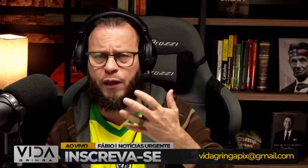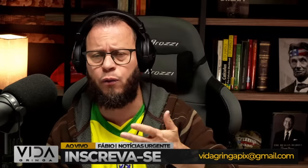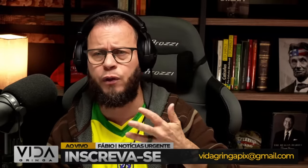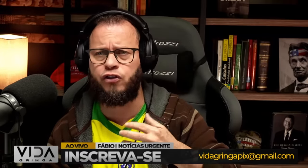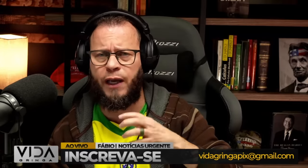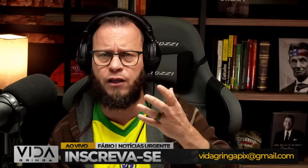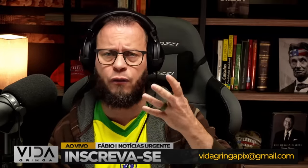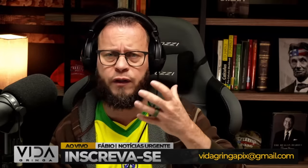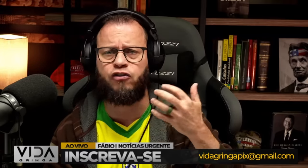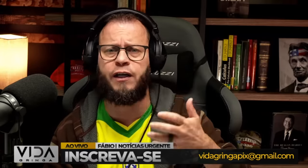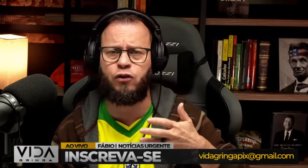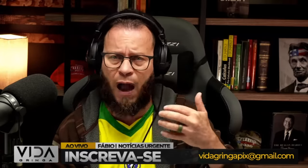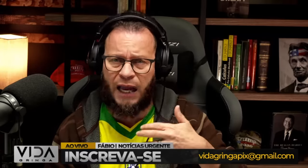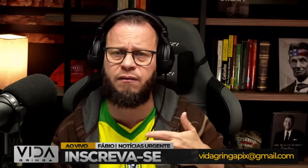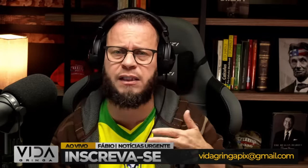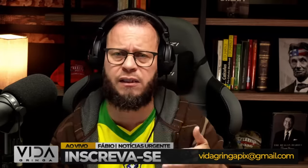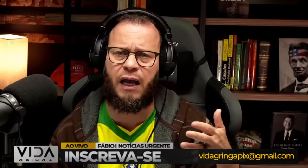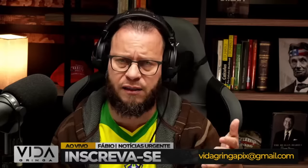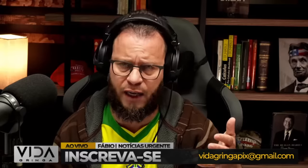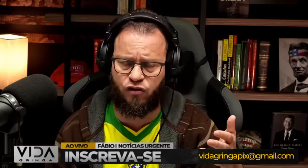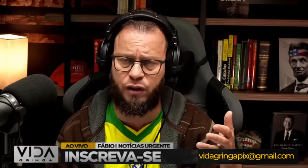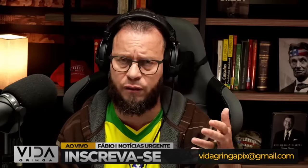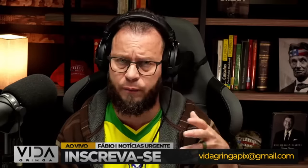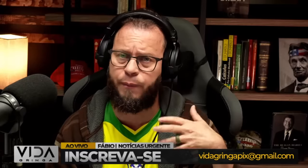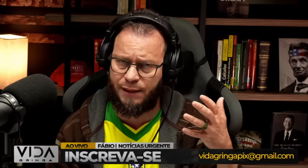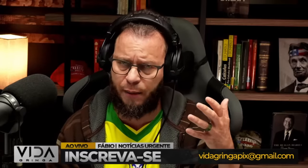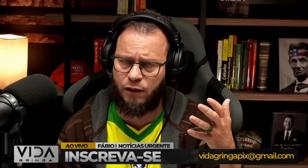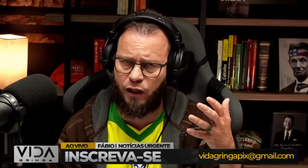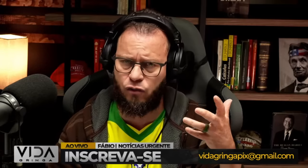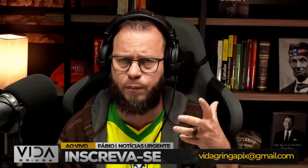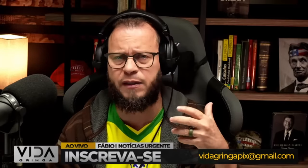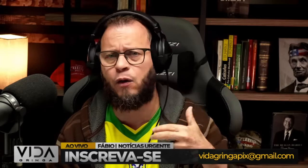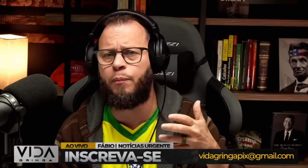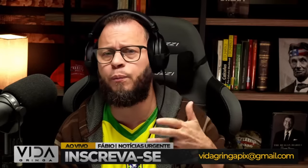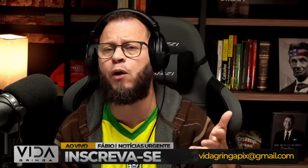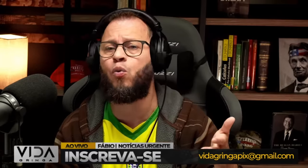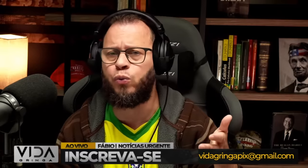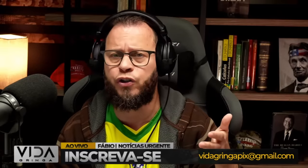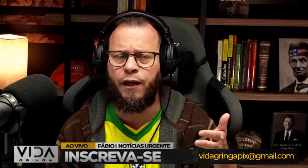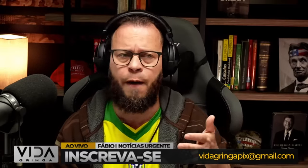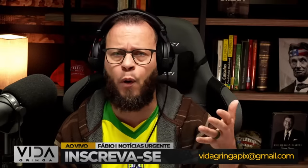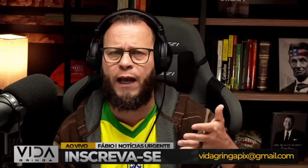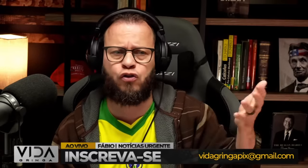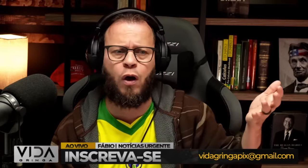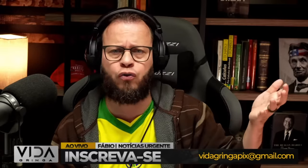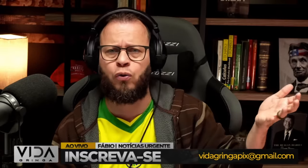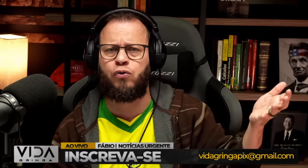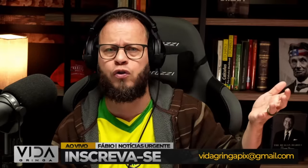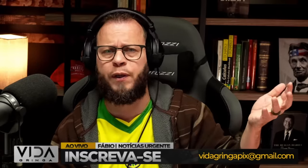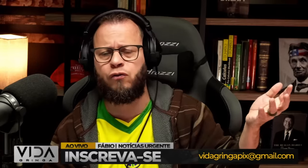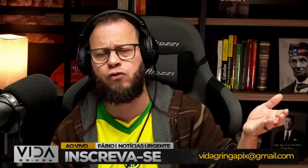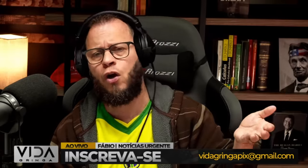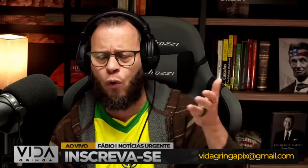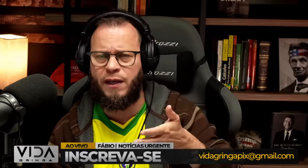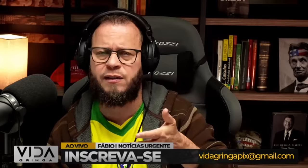superiores eles vão ter direito ainda assim a sainha basicamente é isso passaram um pano para alguns é só todos os